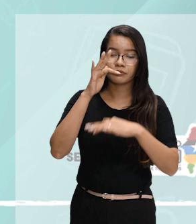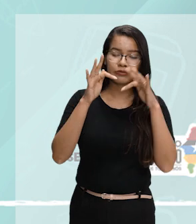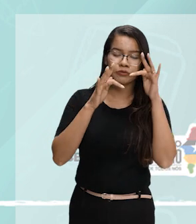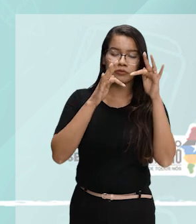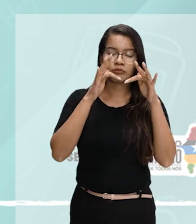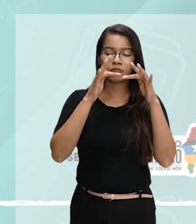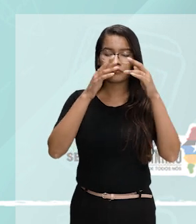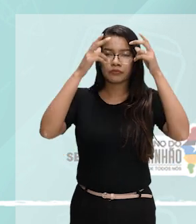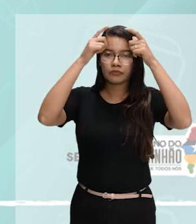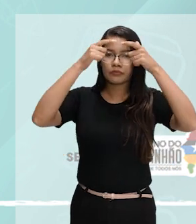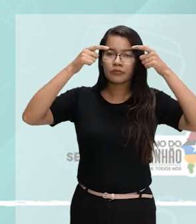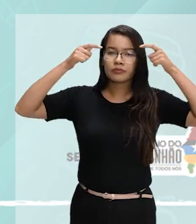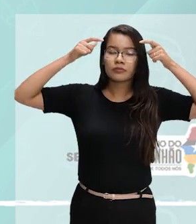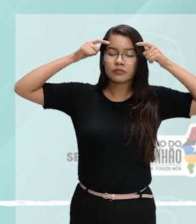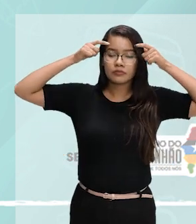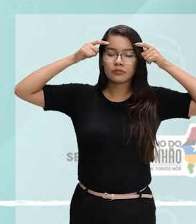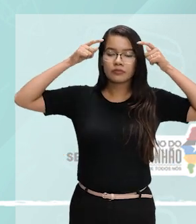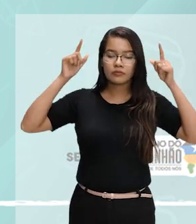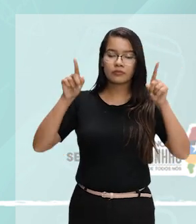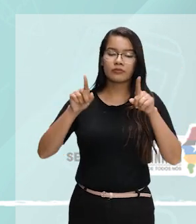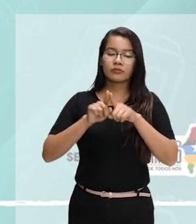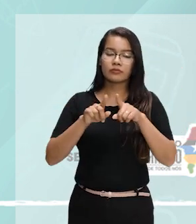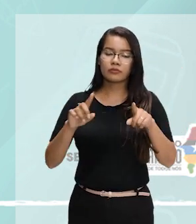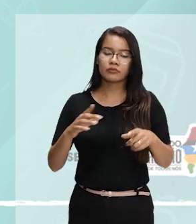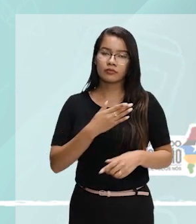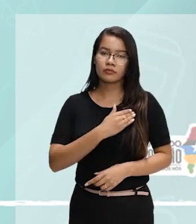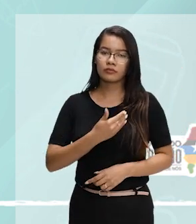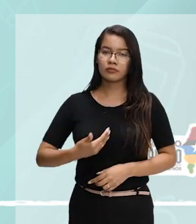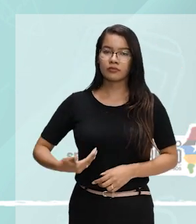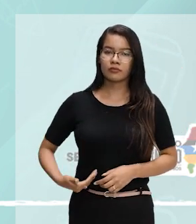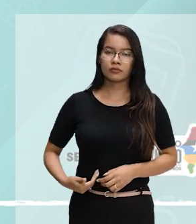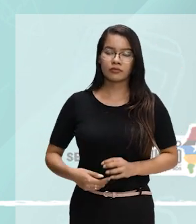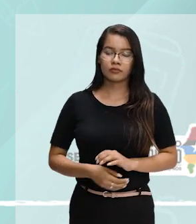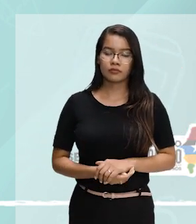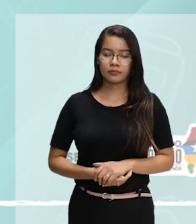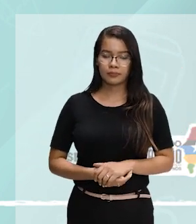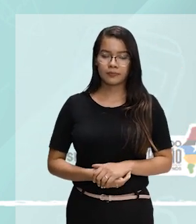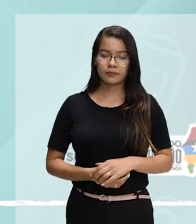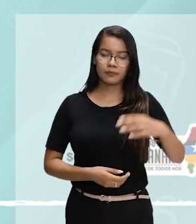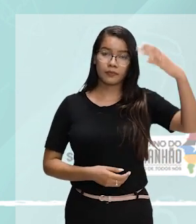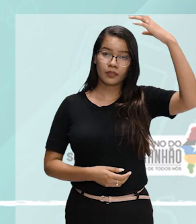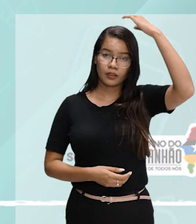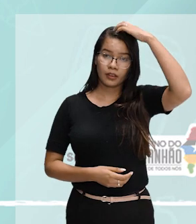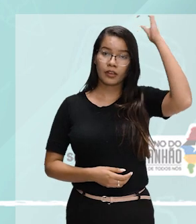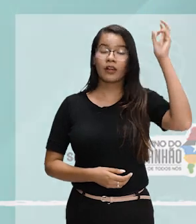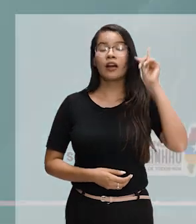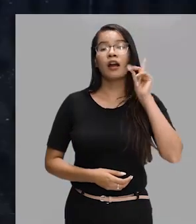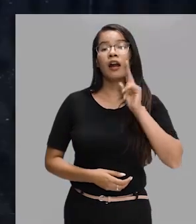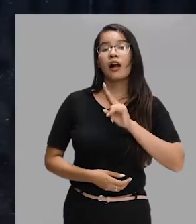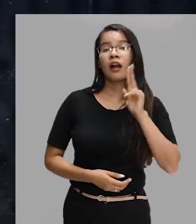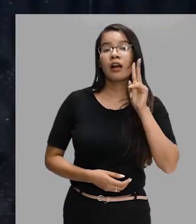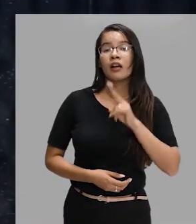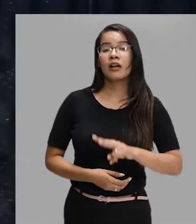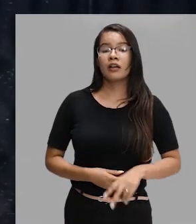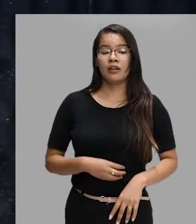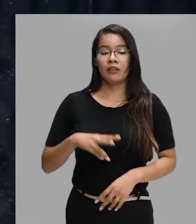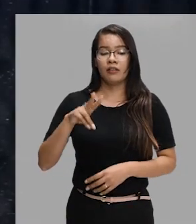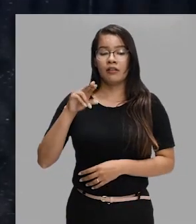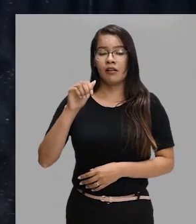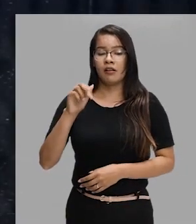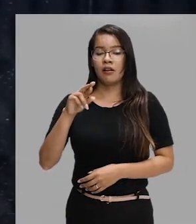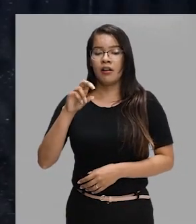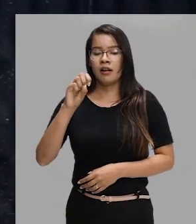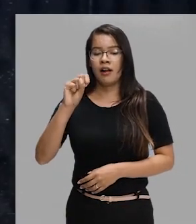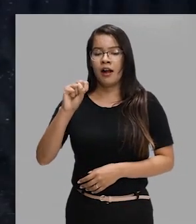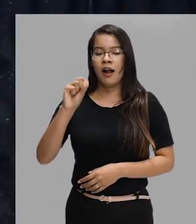majestade, explicitando o sentimento de vassalagem do eu lírico. Lembrando que essa vassalagem